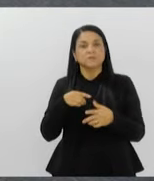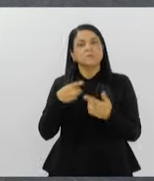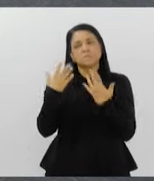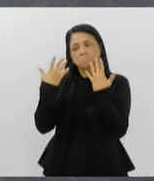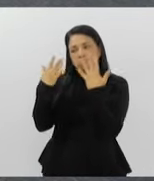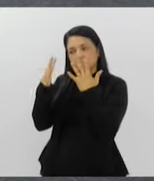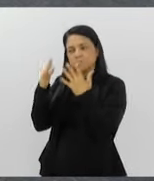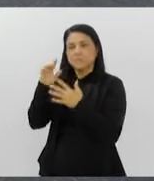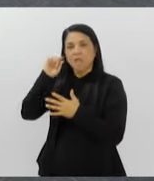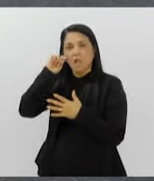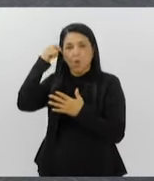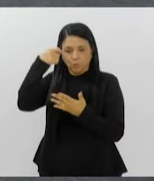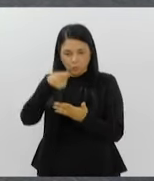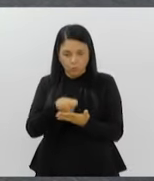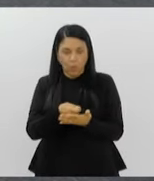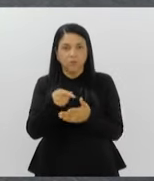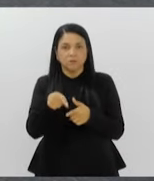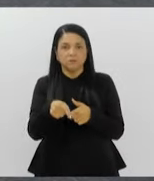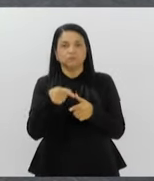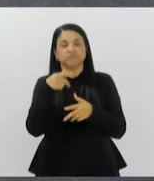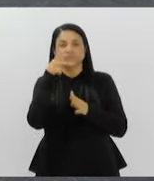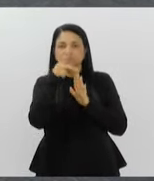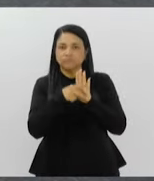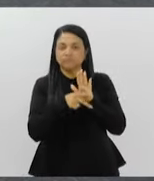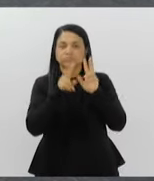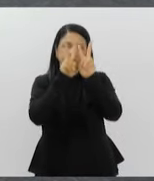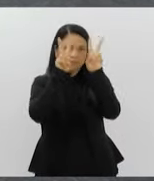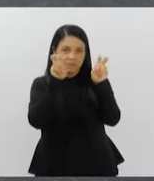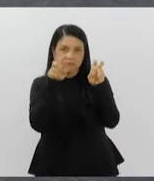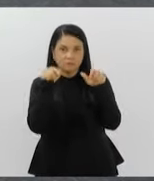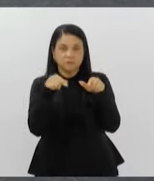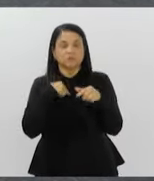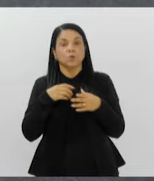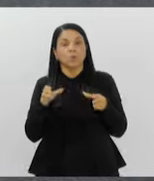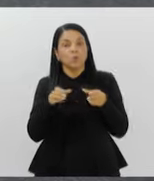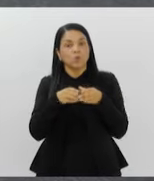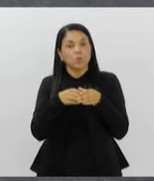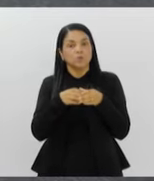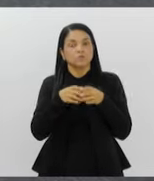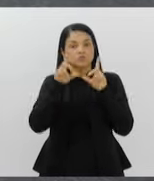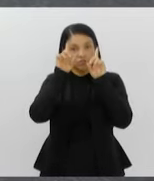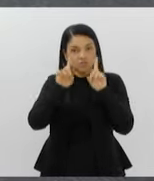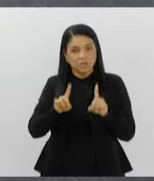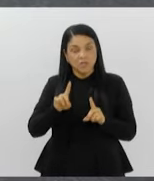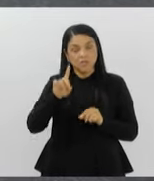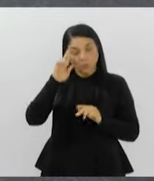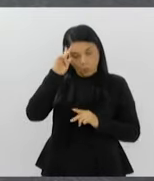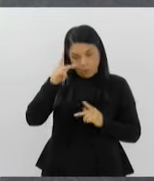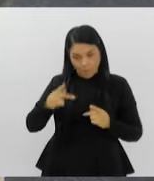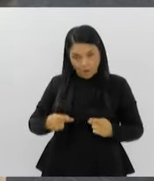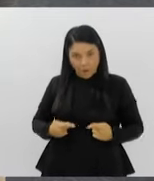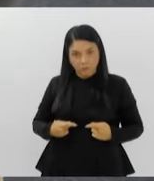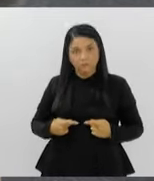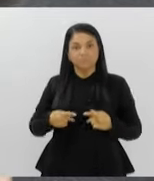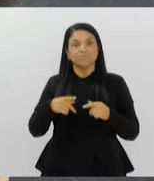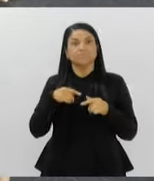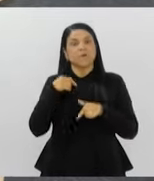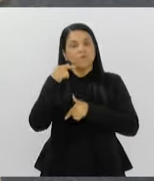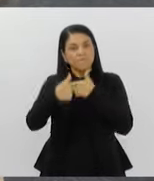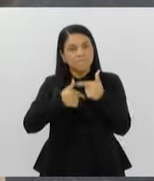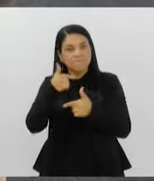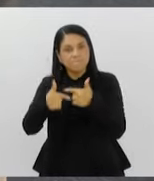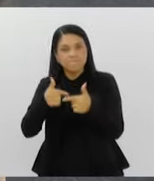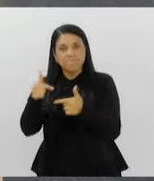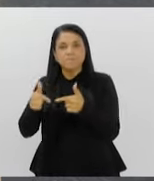vem tocando esse tema na casa, o trabalho que a nossa Comissão de Direitos Humanos fez no atendimento dessas denúncias, e